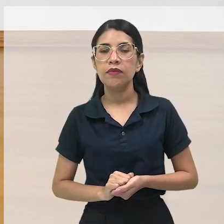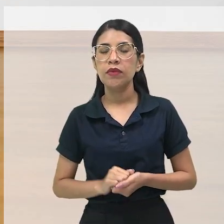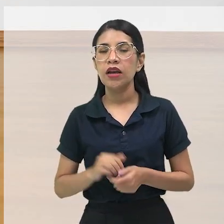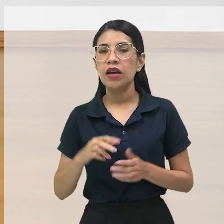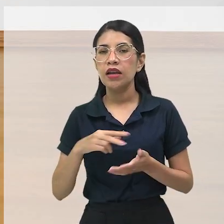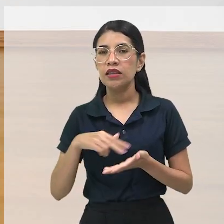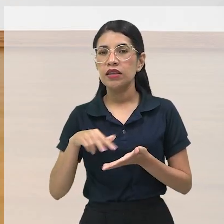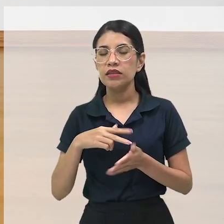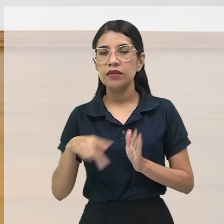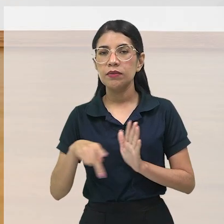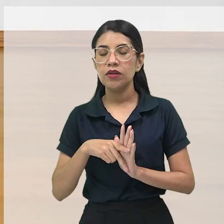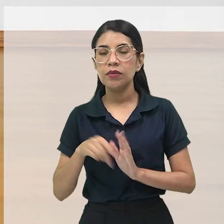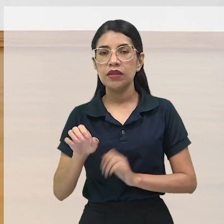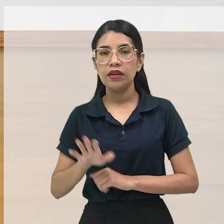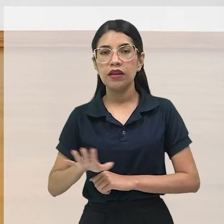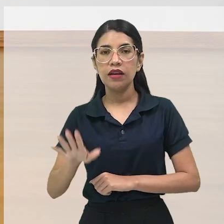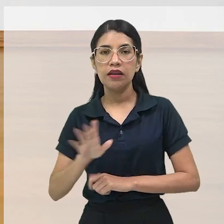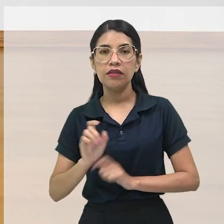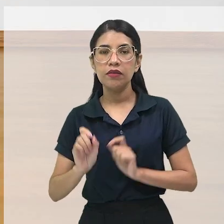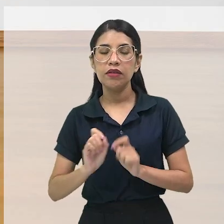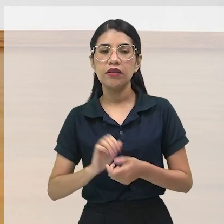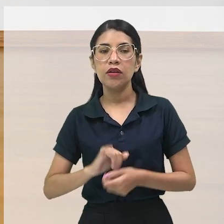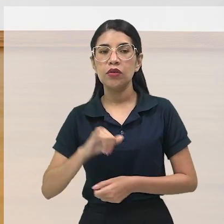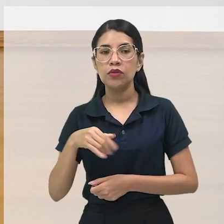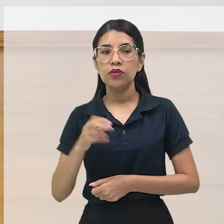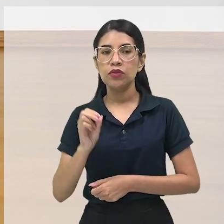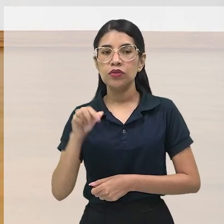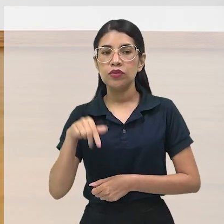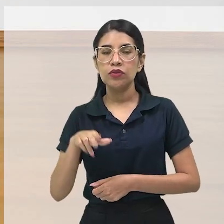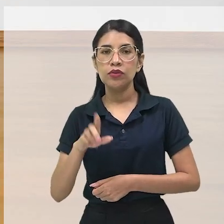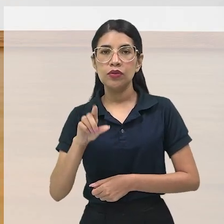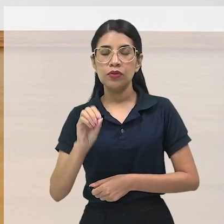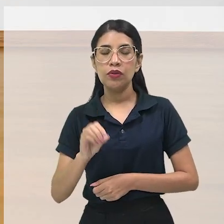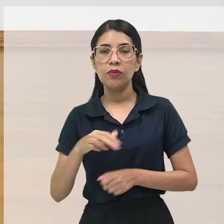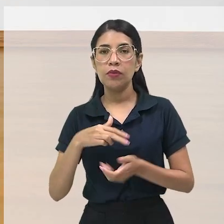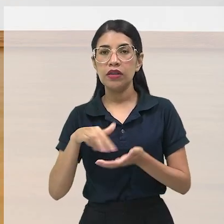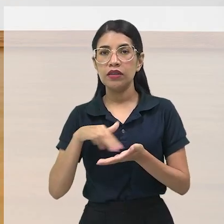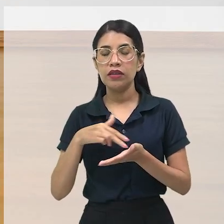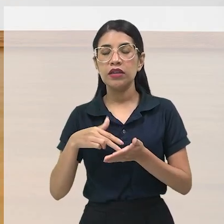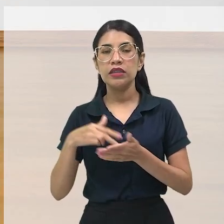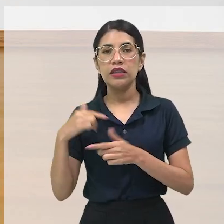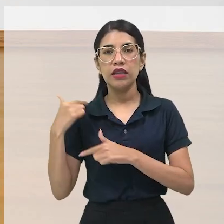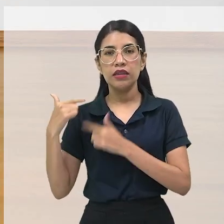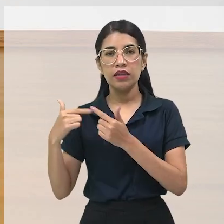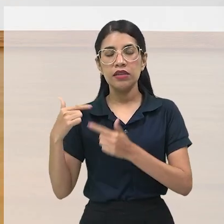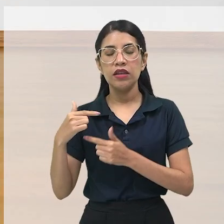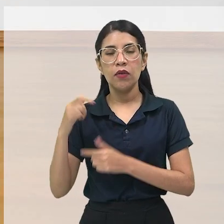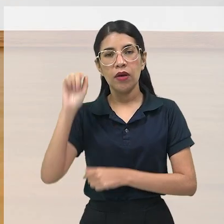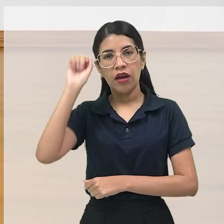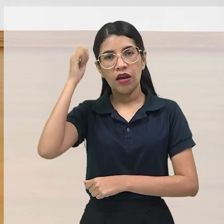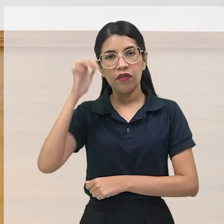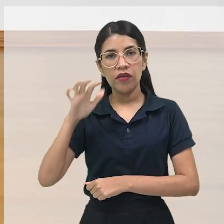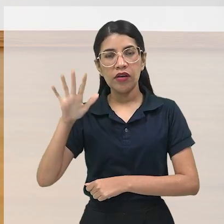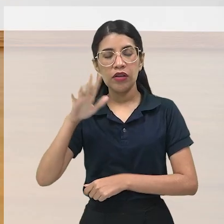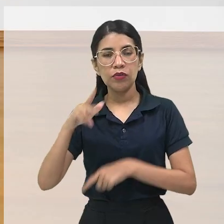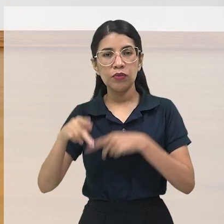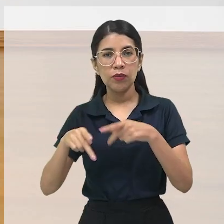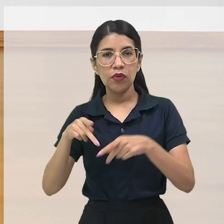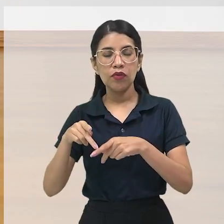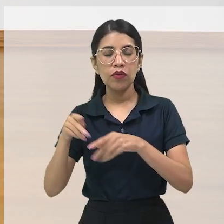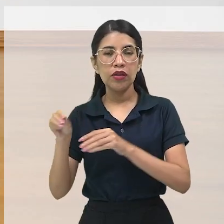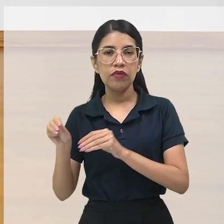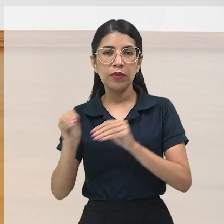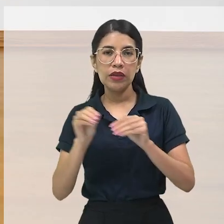dança da região sudeste que nós vamos conversar? Vamos falar sobre o jongo, que é uma dança de origem africana, possivelmente do povo oriundo